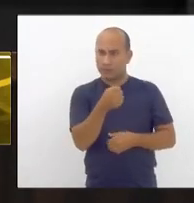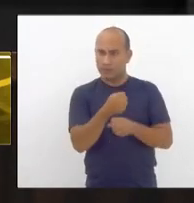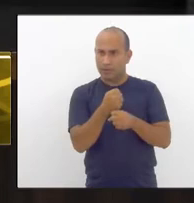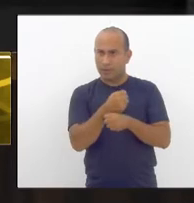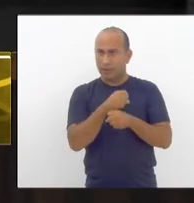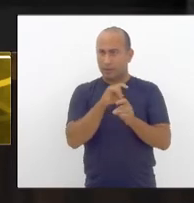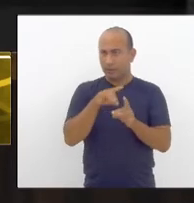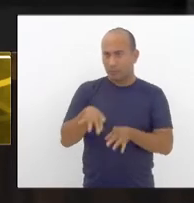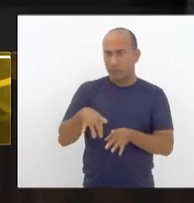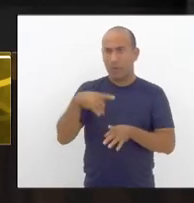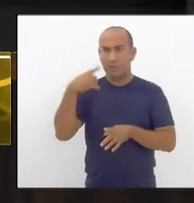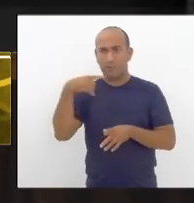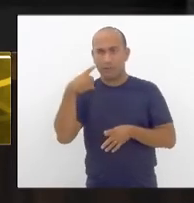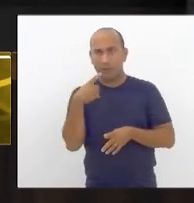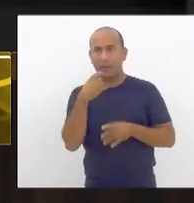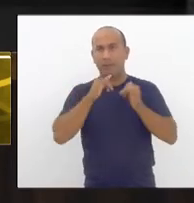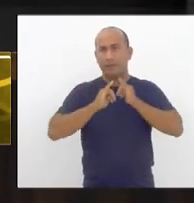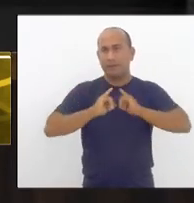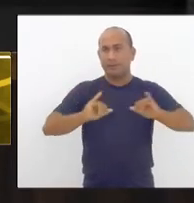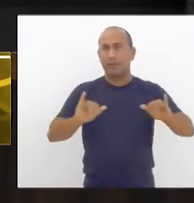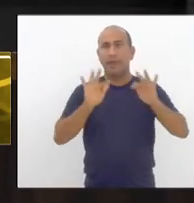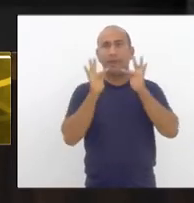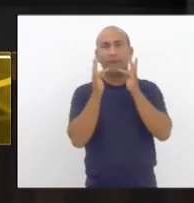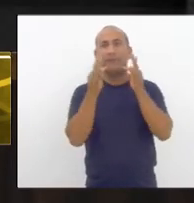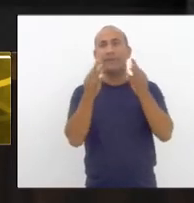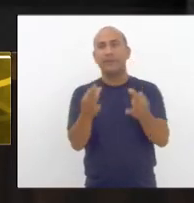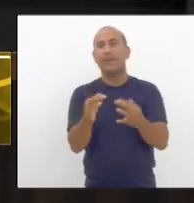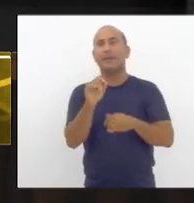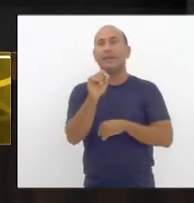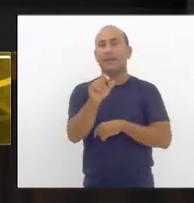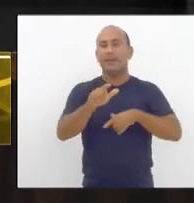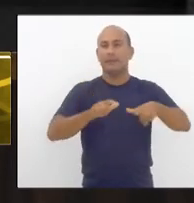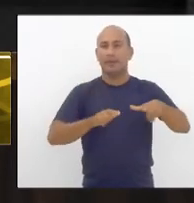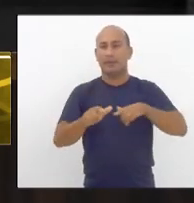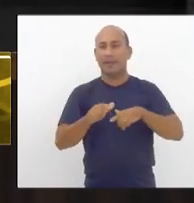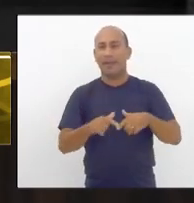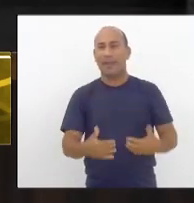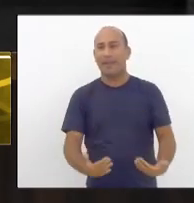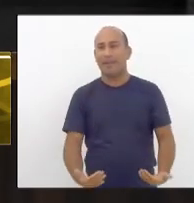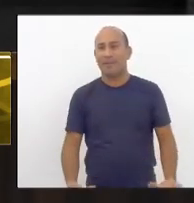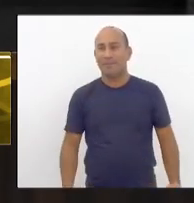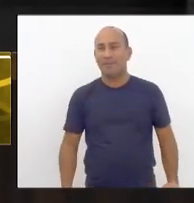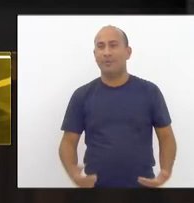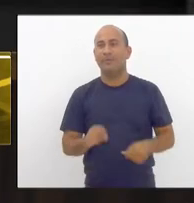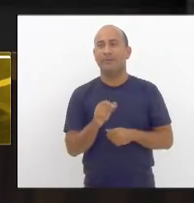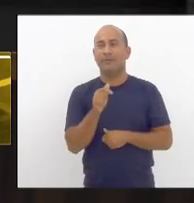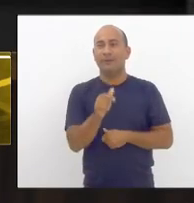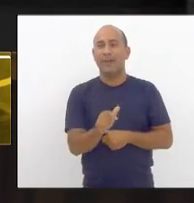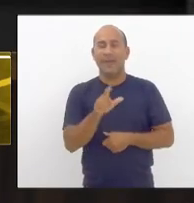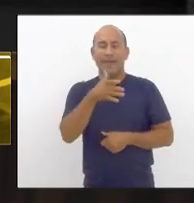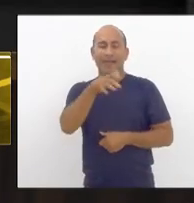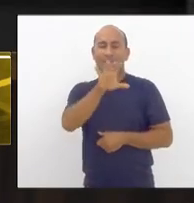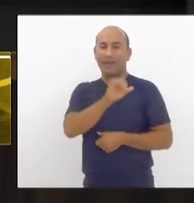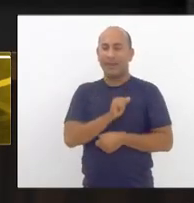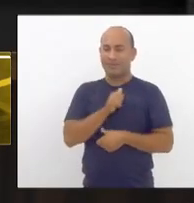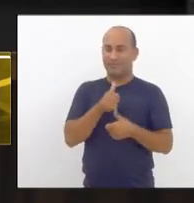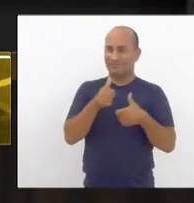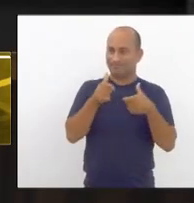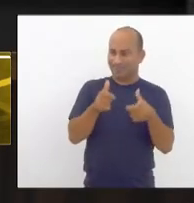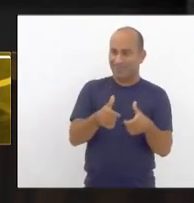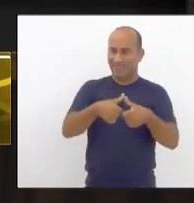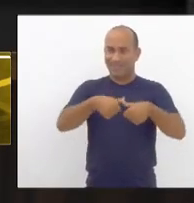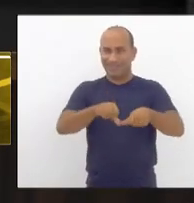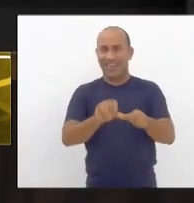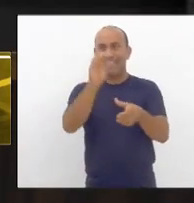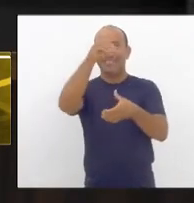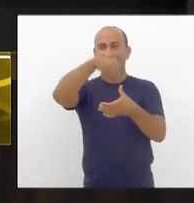advocacia e anunciou para sua família queria trabalhar de bermuda onde mais adorava estar dentro